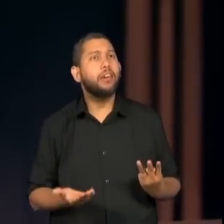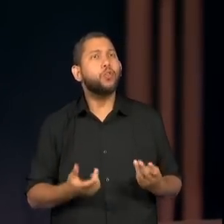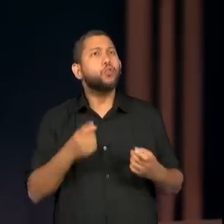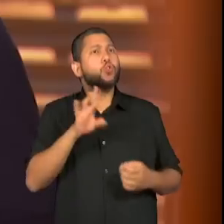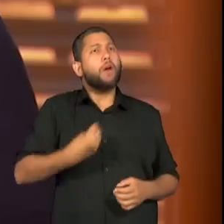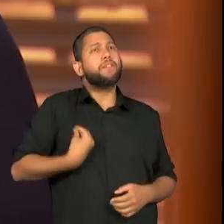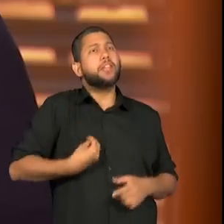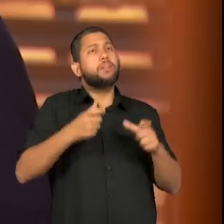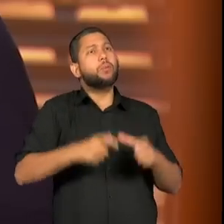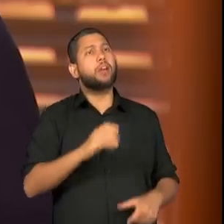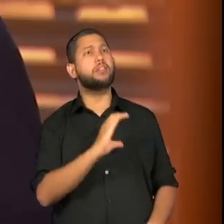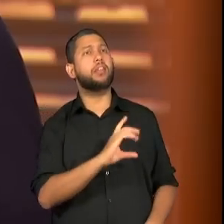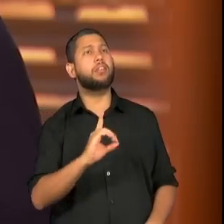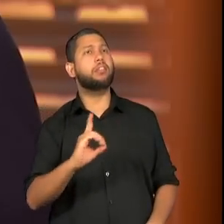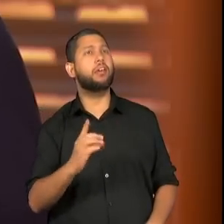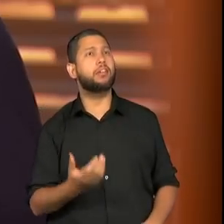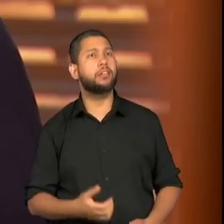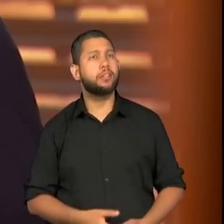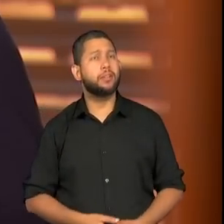mudou?